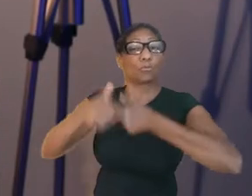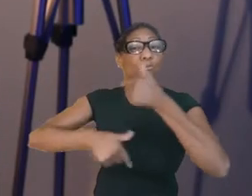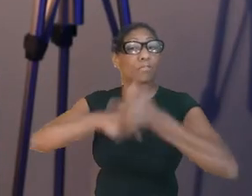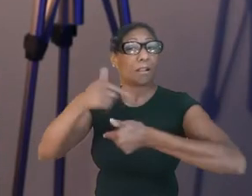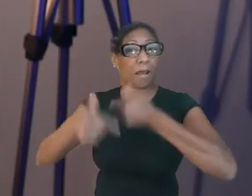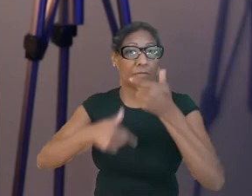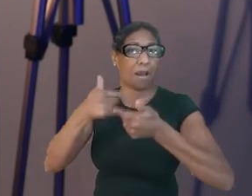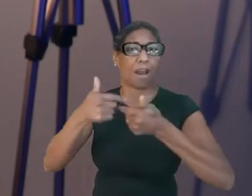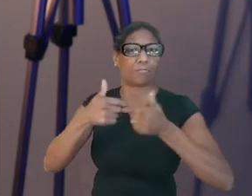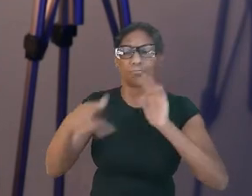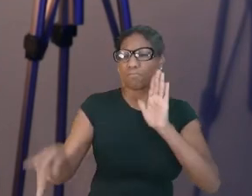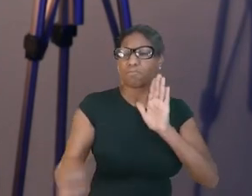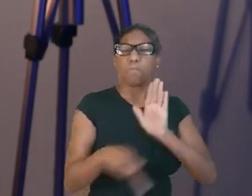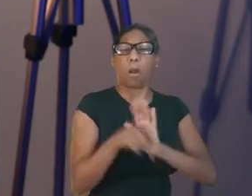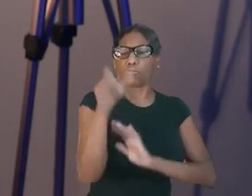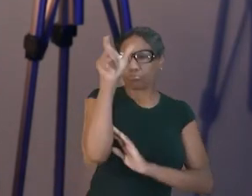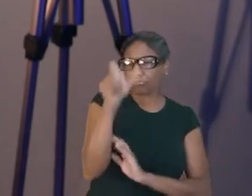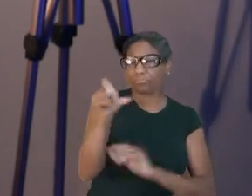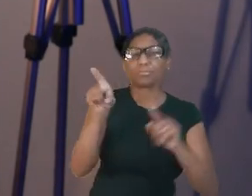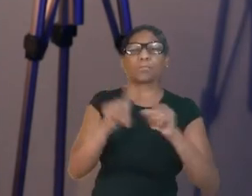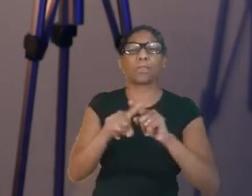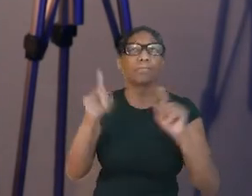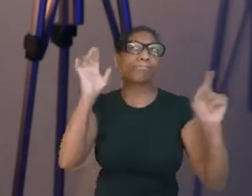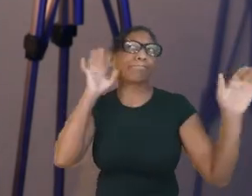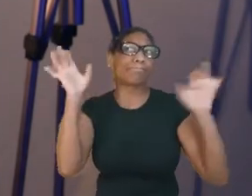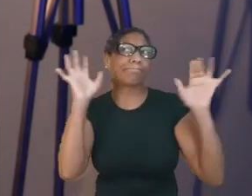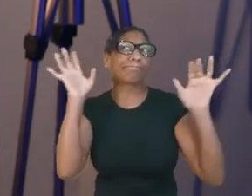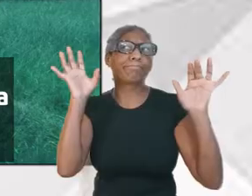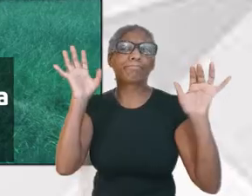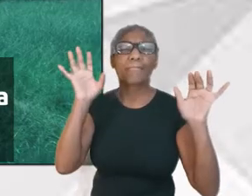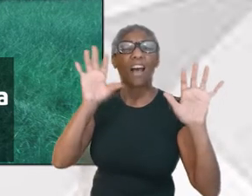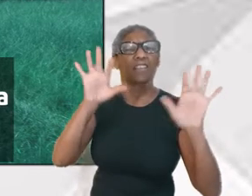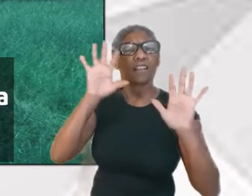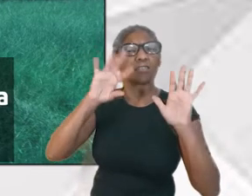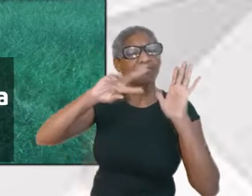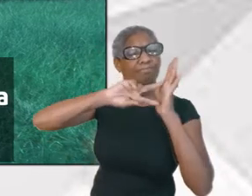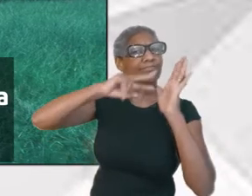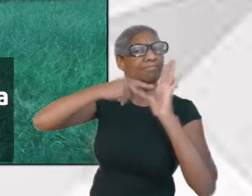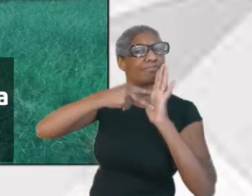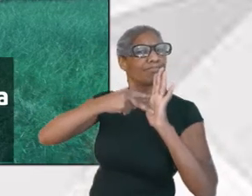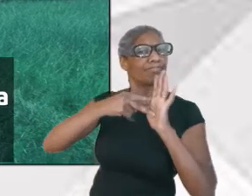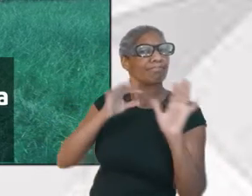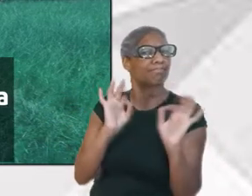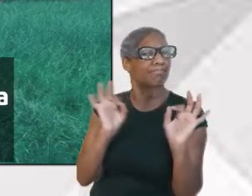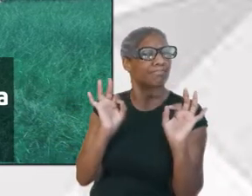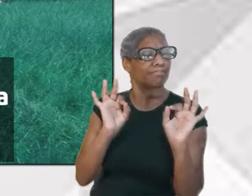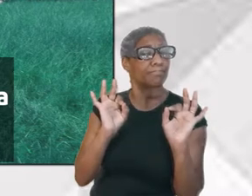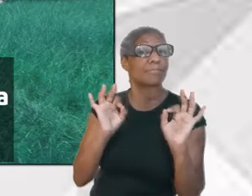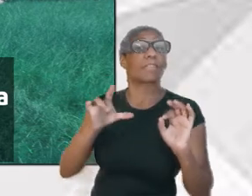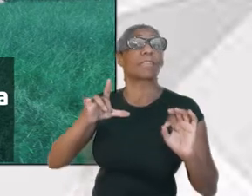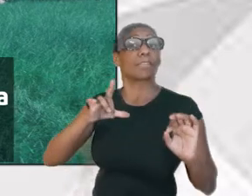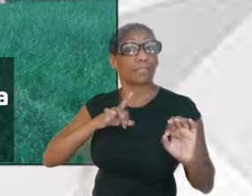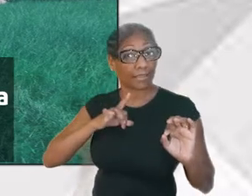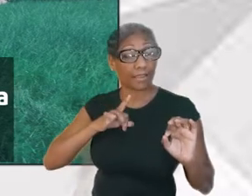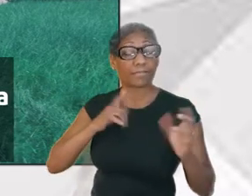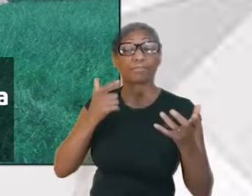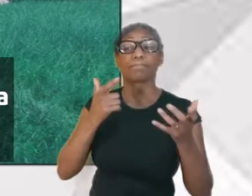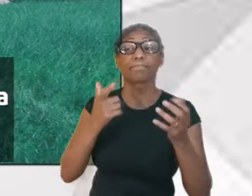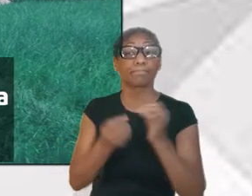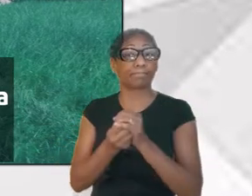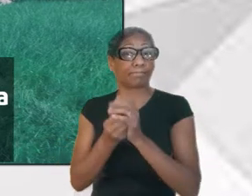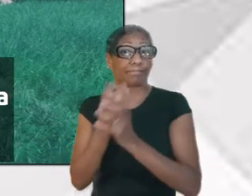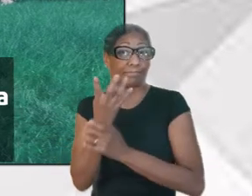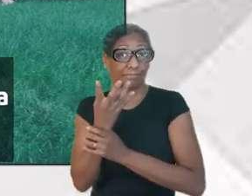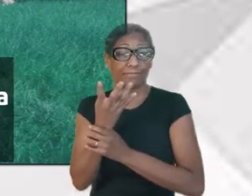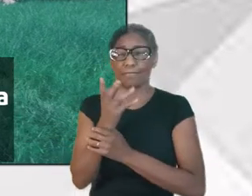cunho autoral, crítico e também mais subjetivos. A fotografia artística busca representações de modo